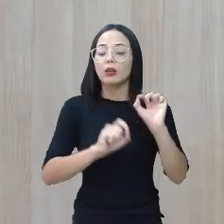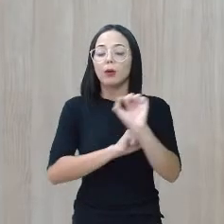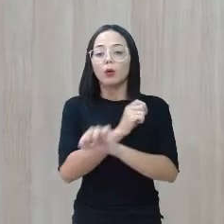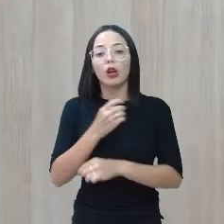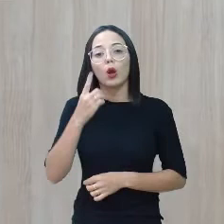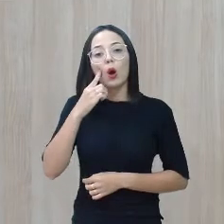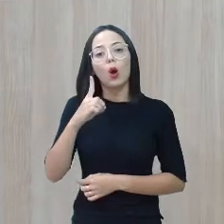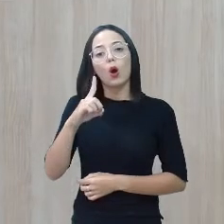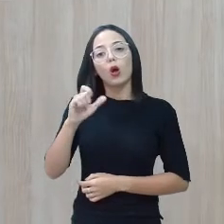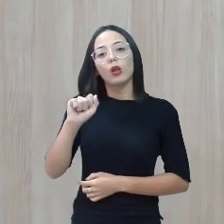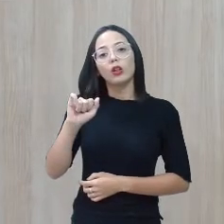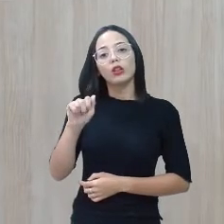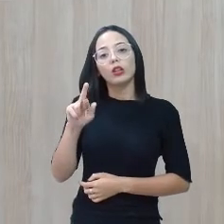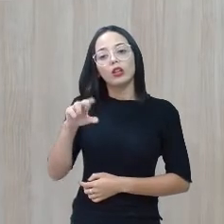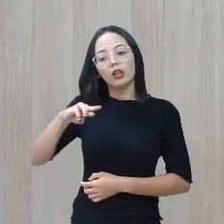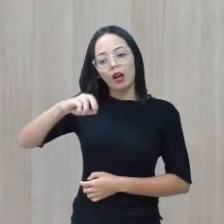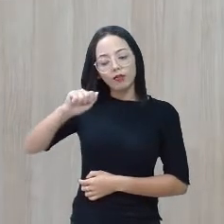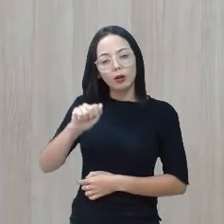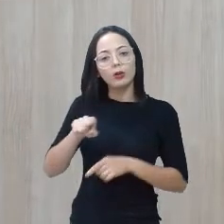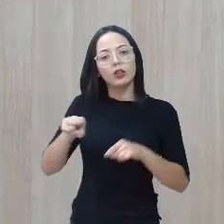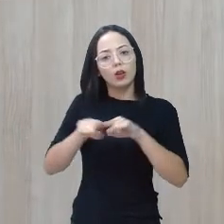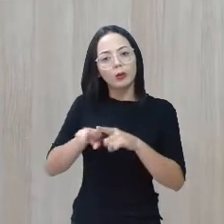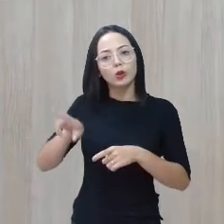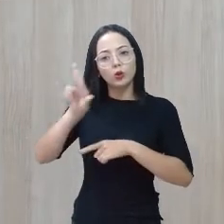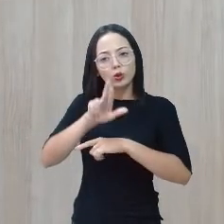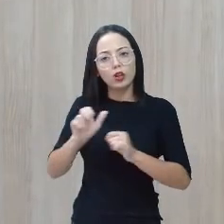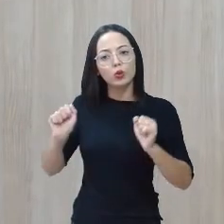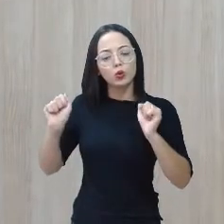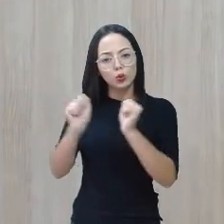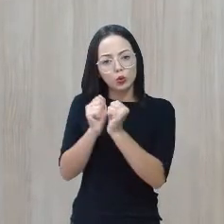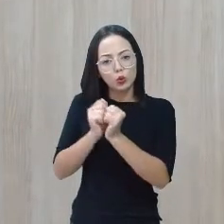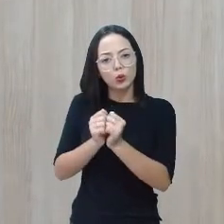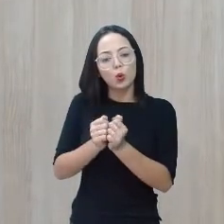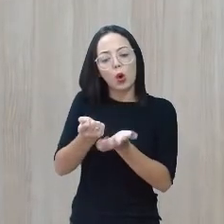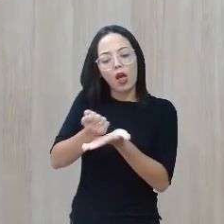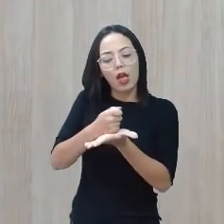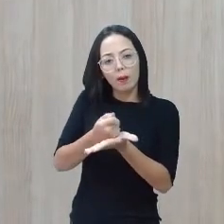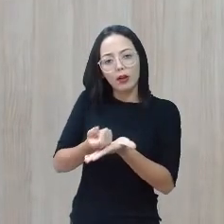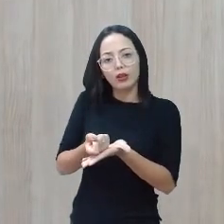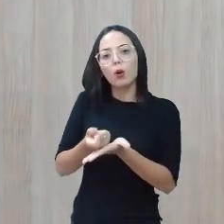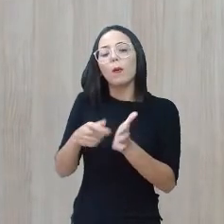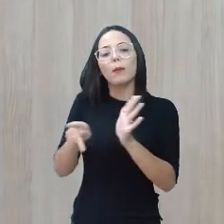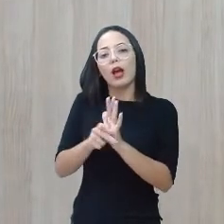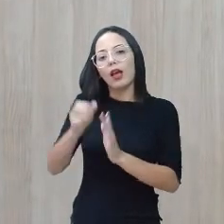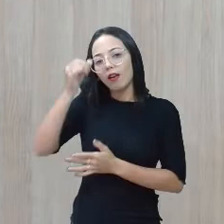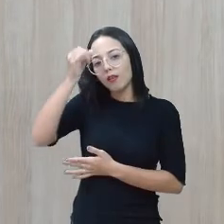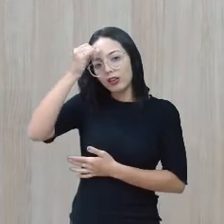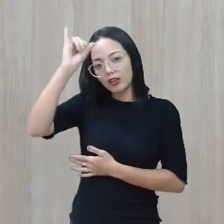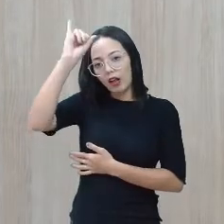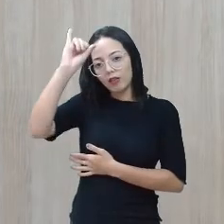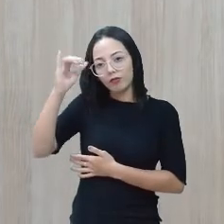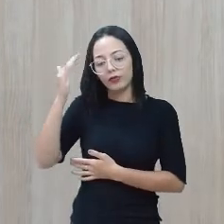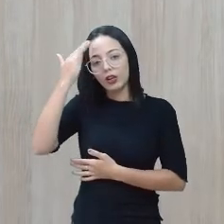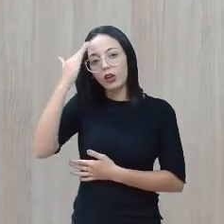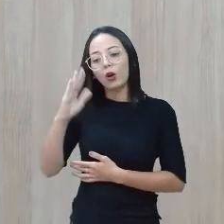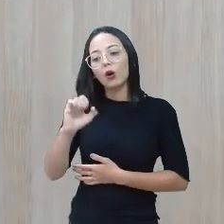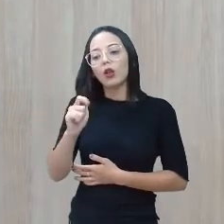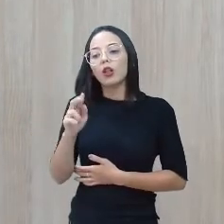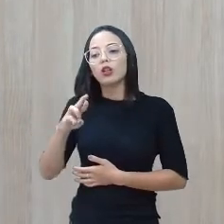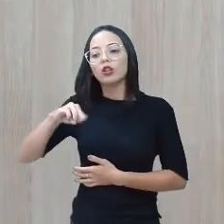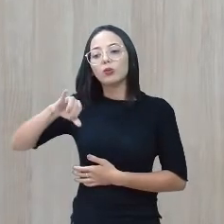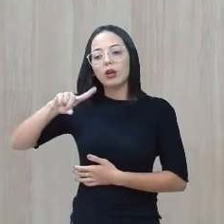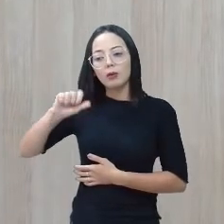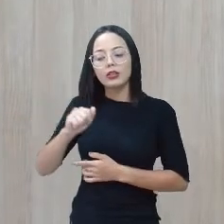diafragma, ele pode ser usado também com espermicida para evitar realmente a concepção. E o espermicida